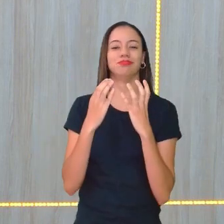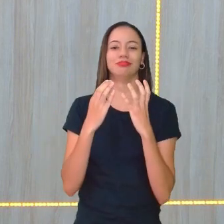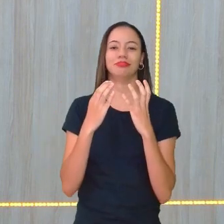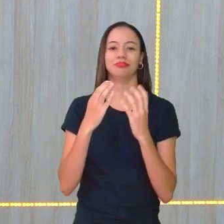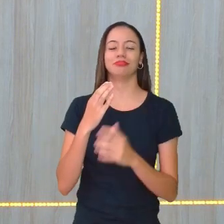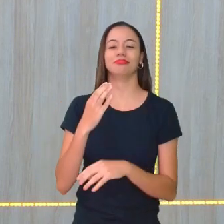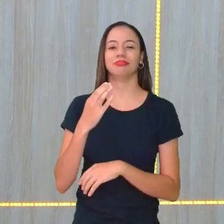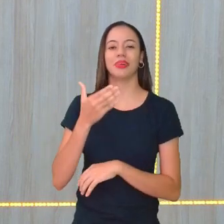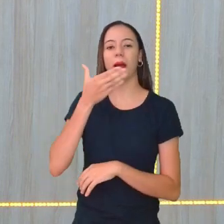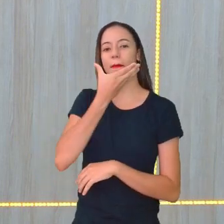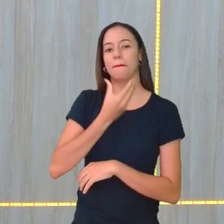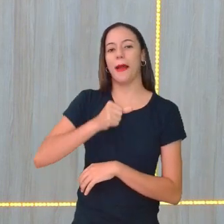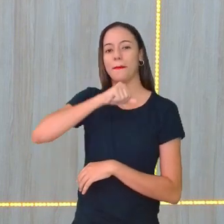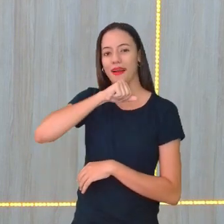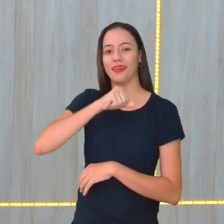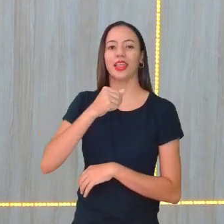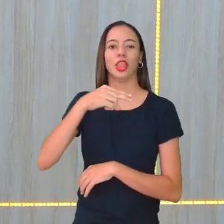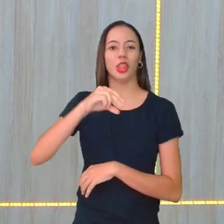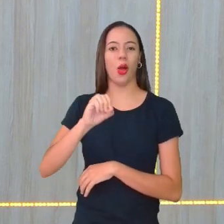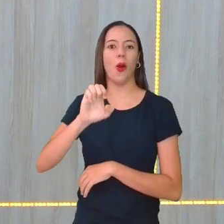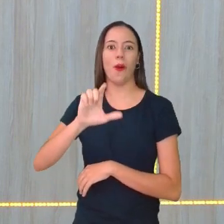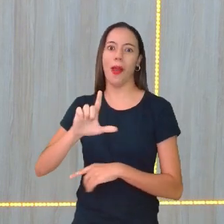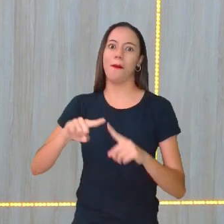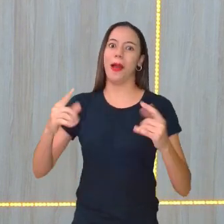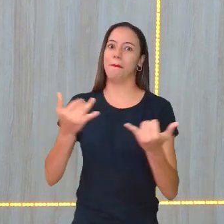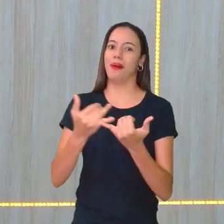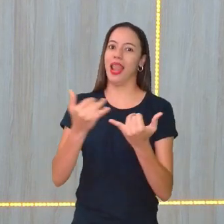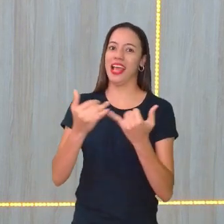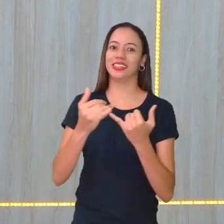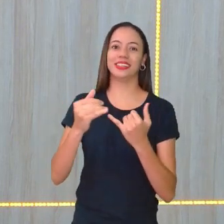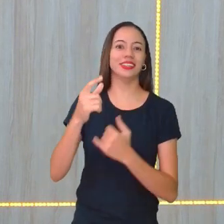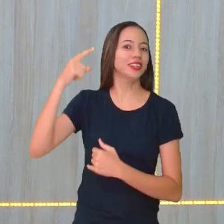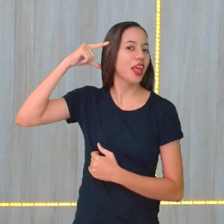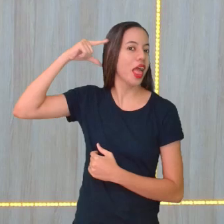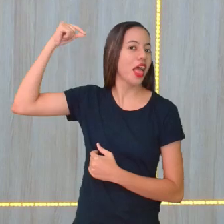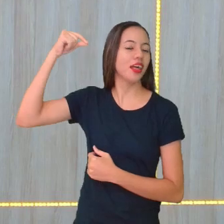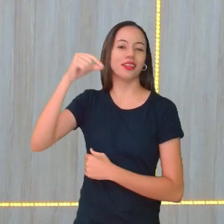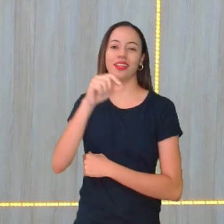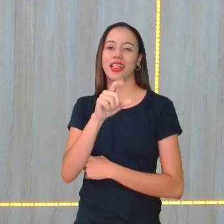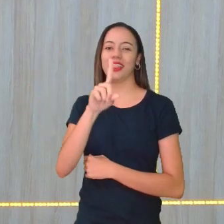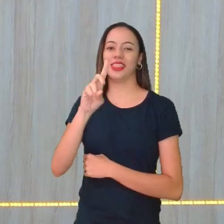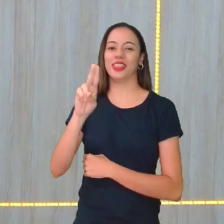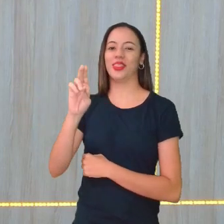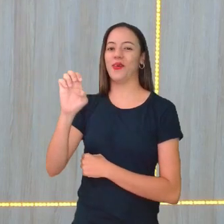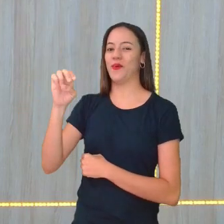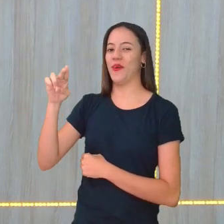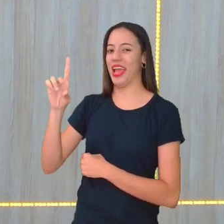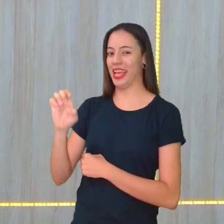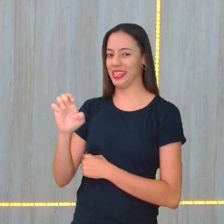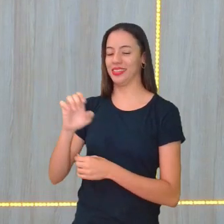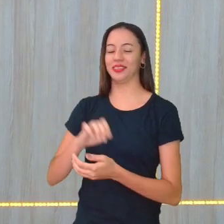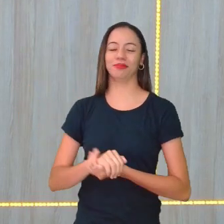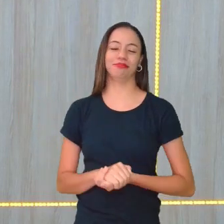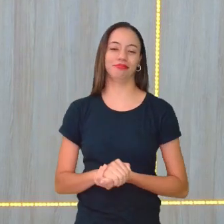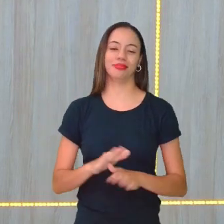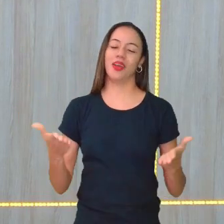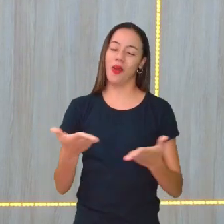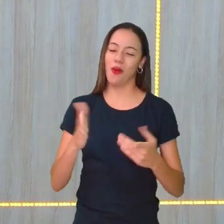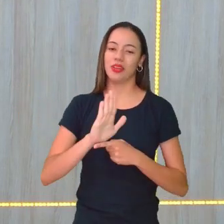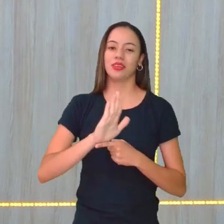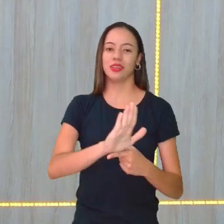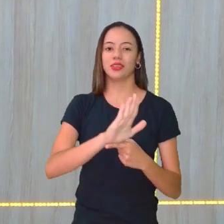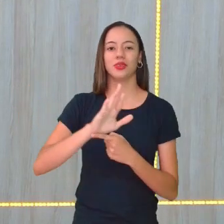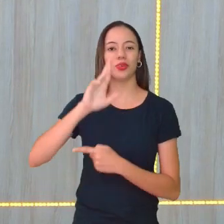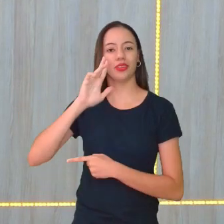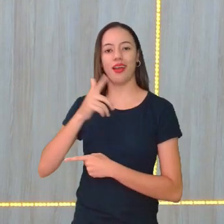está mais para o duende dele. Mas tudo bem. Então, nesse sentido, hoje a gente conta com a ajuda da Raquel aqui